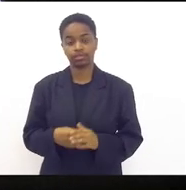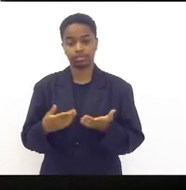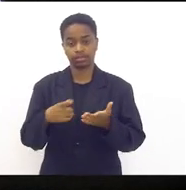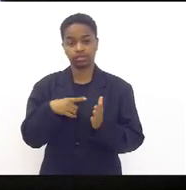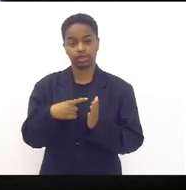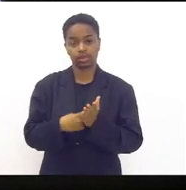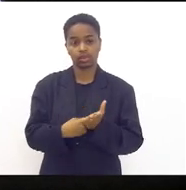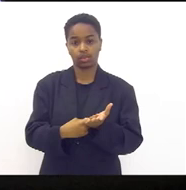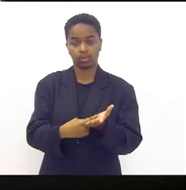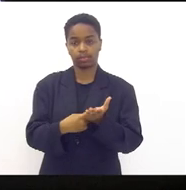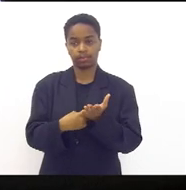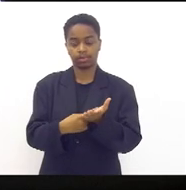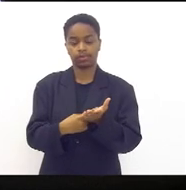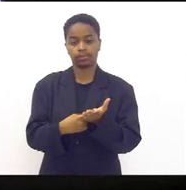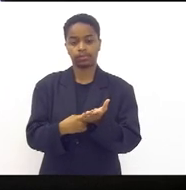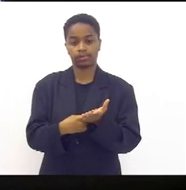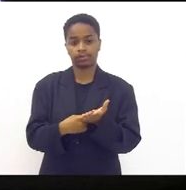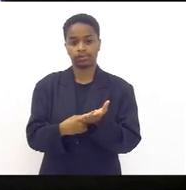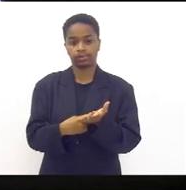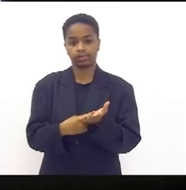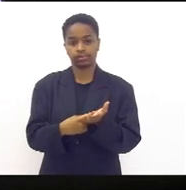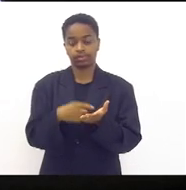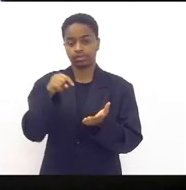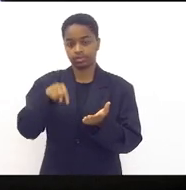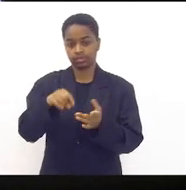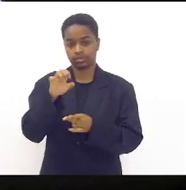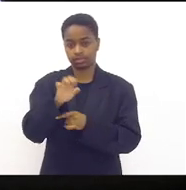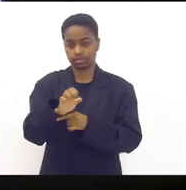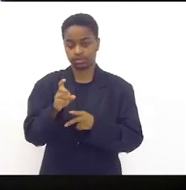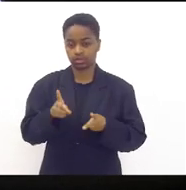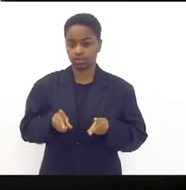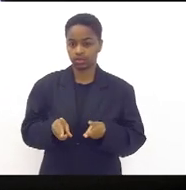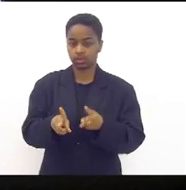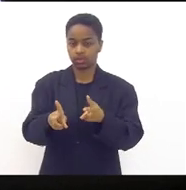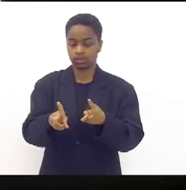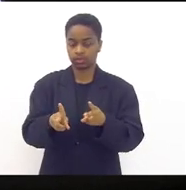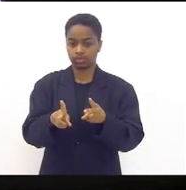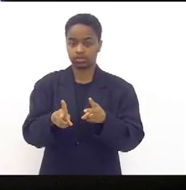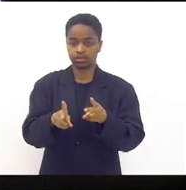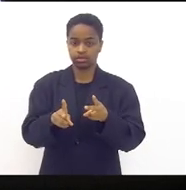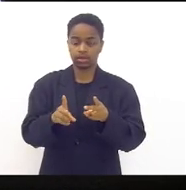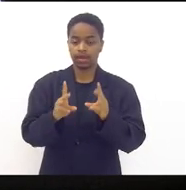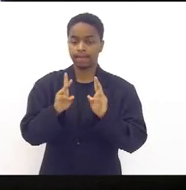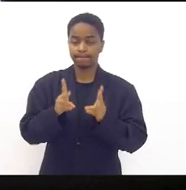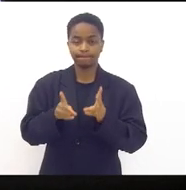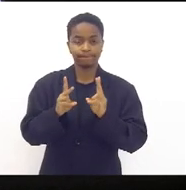compromisso da gente, do Estado, manter aqui os seus fornecedores, né,